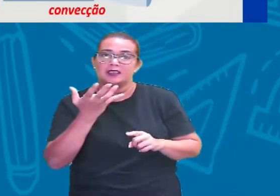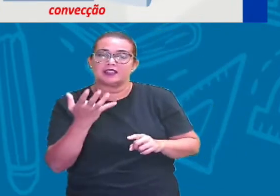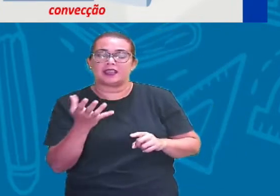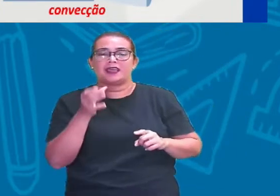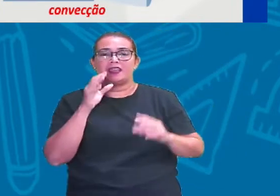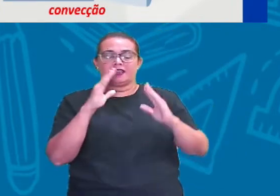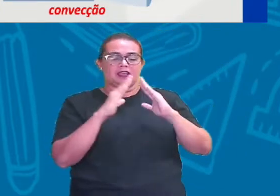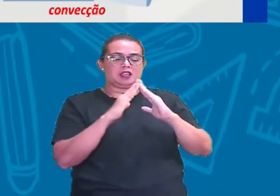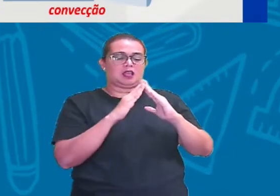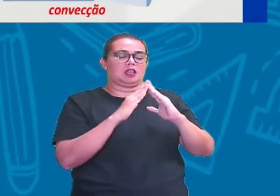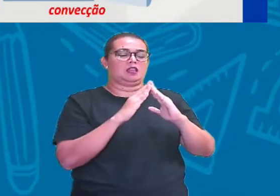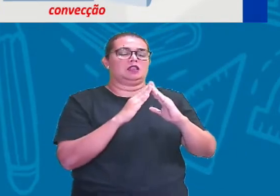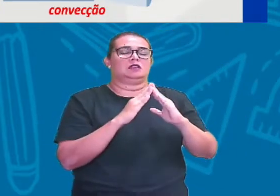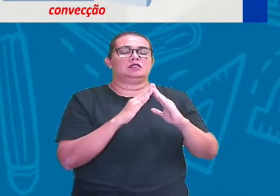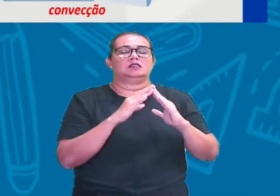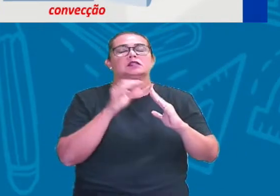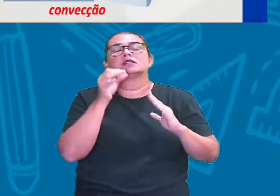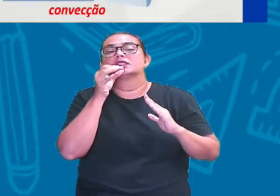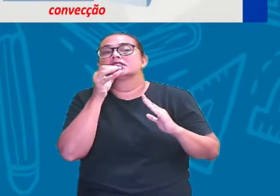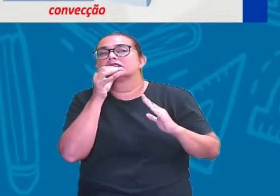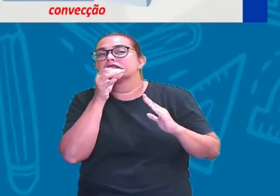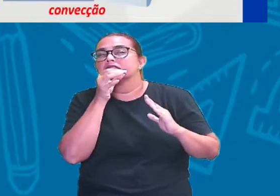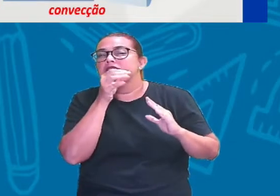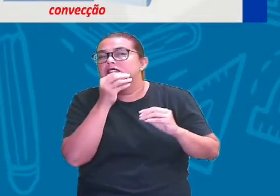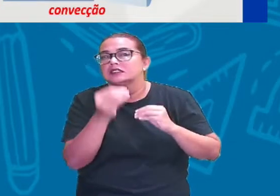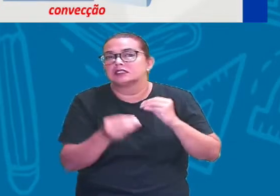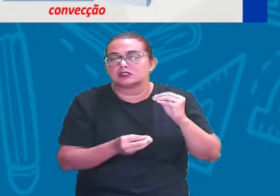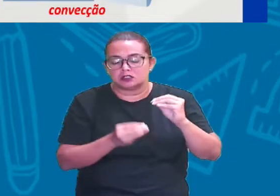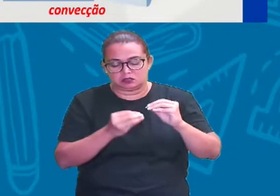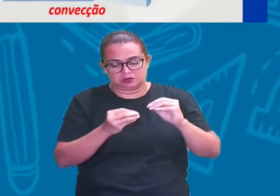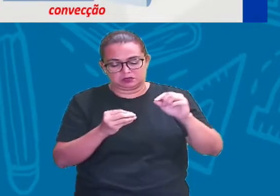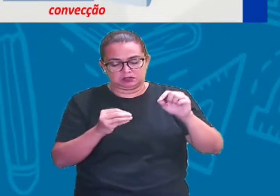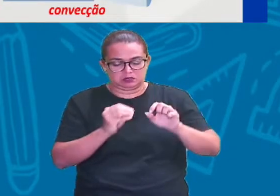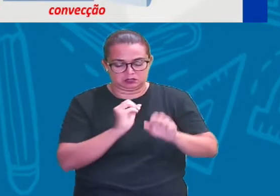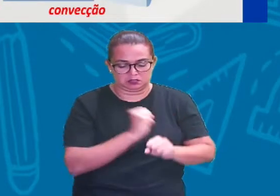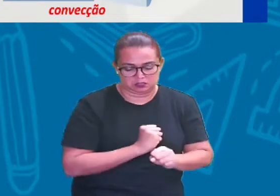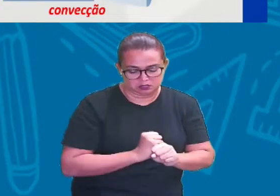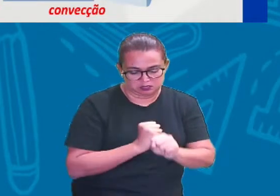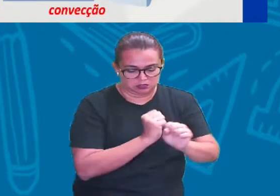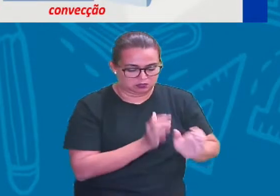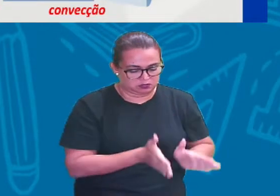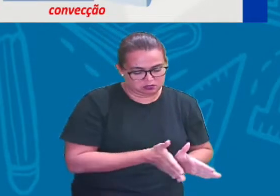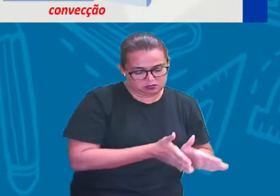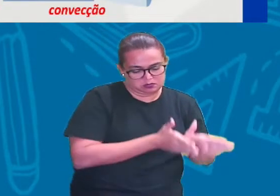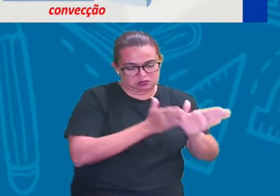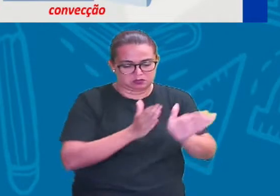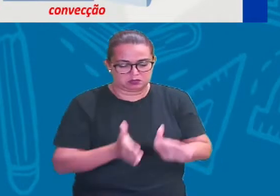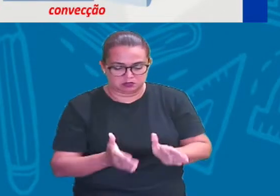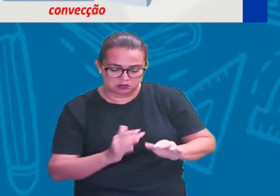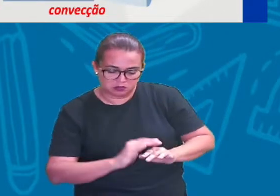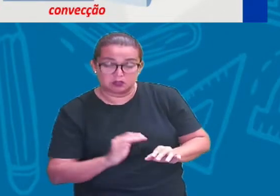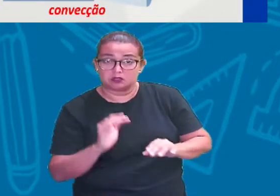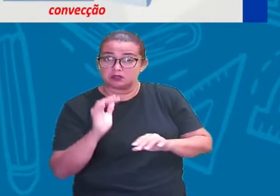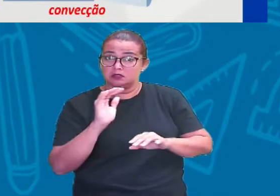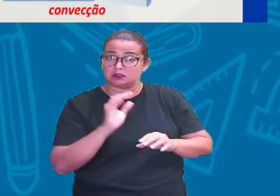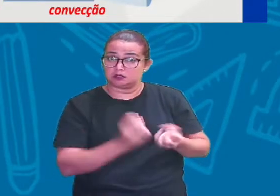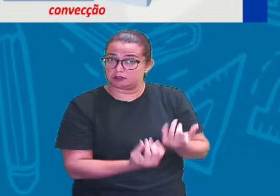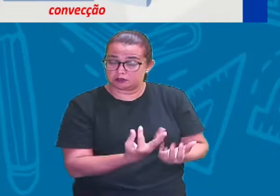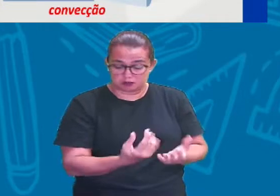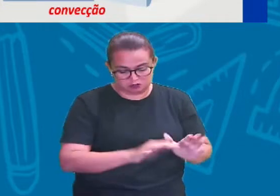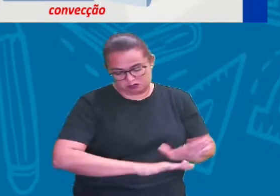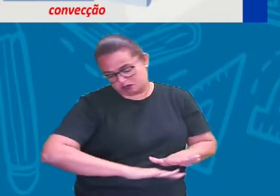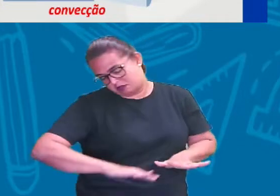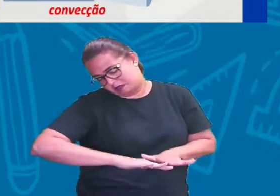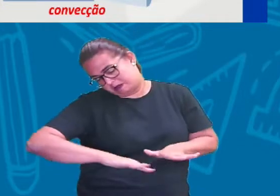vai espalhar, tá bom? Então tem aí uma convecção. Ele vai sempre estar nesse movimento